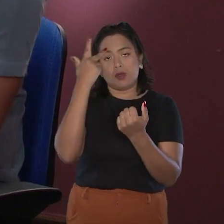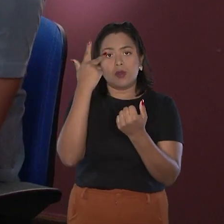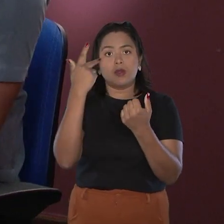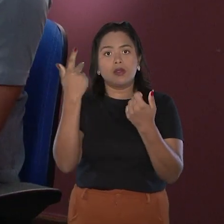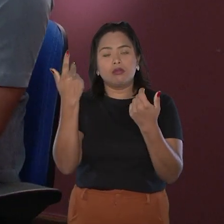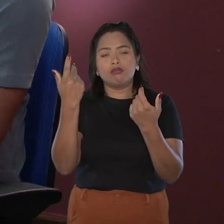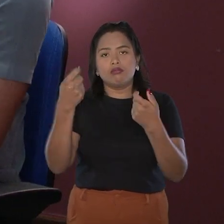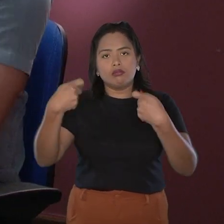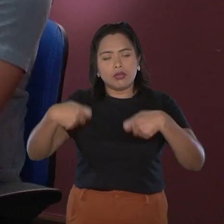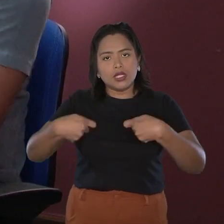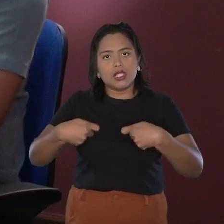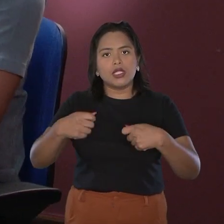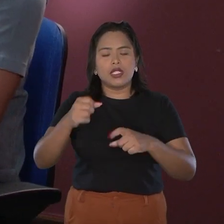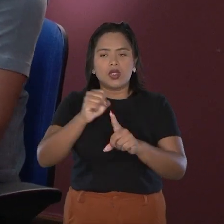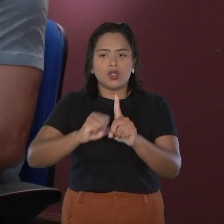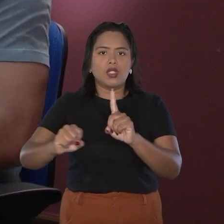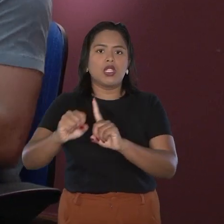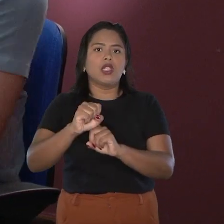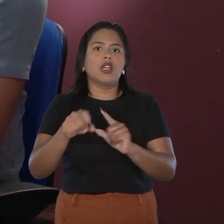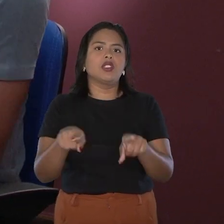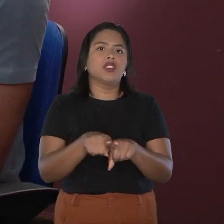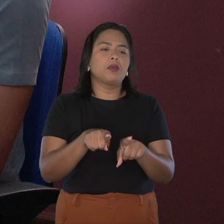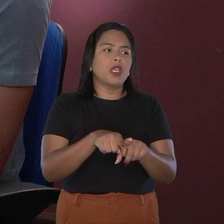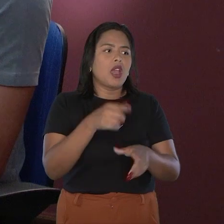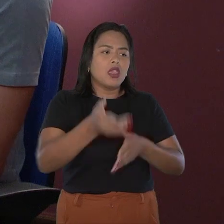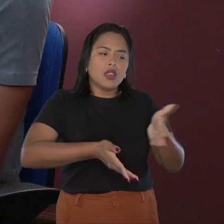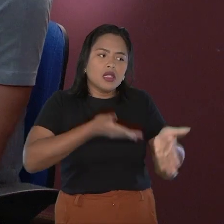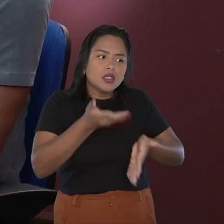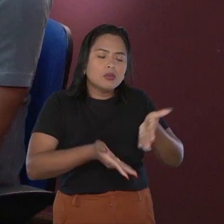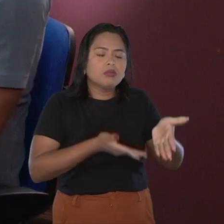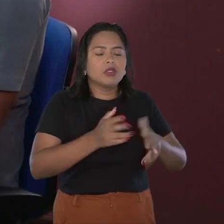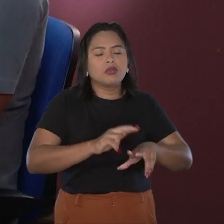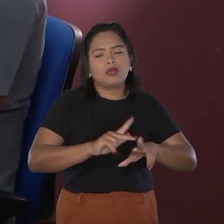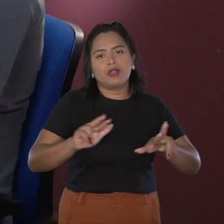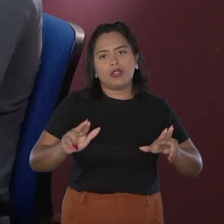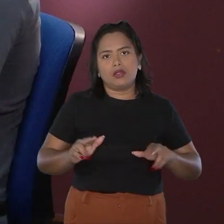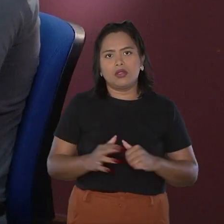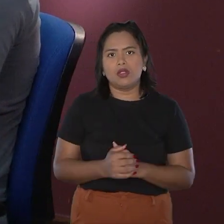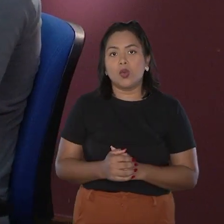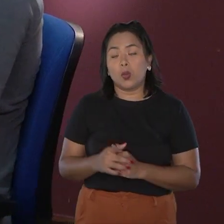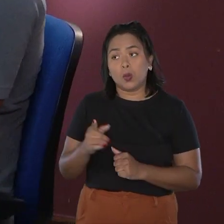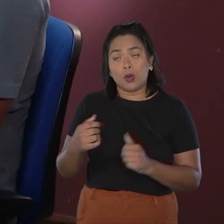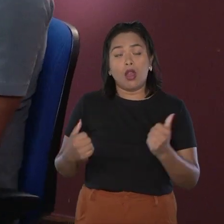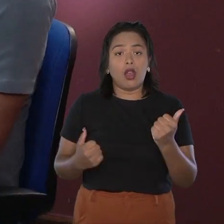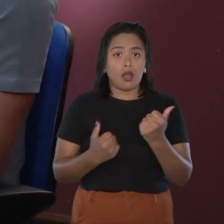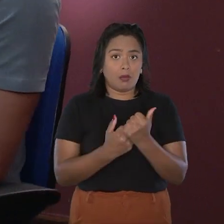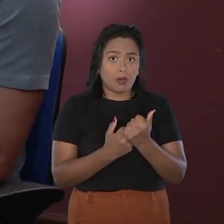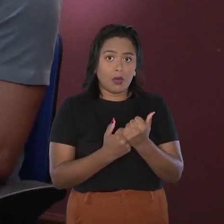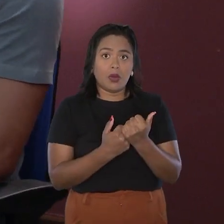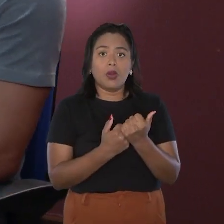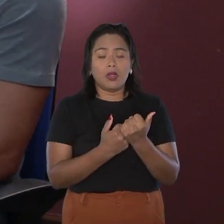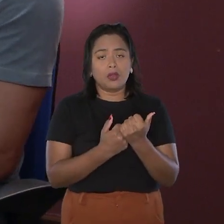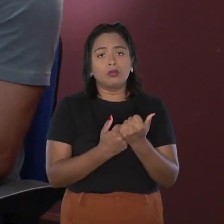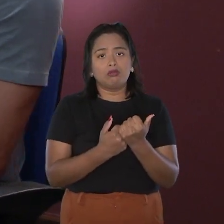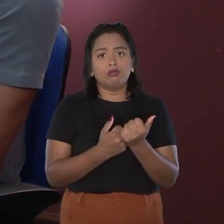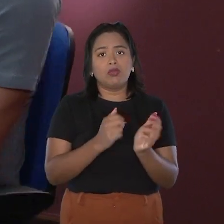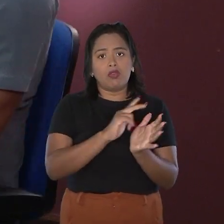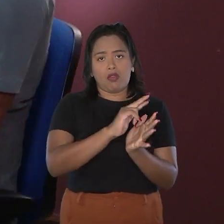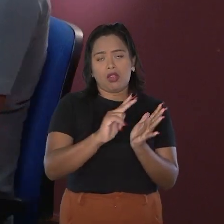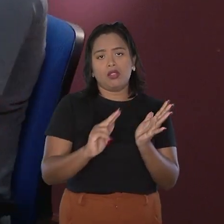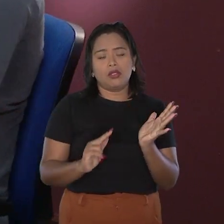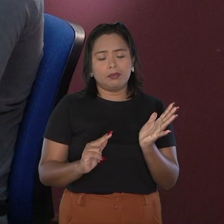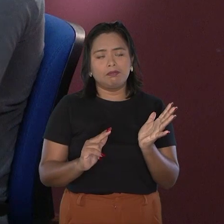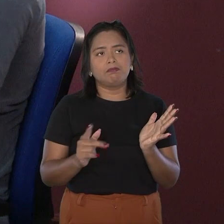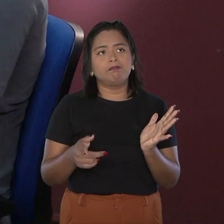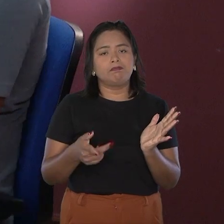e de intervenções de tempo de intervenção e assim por diante e o suporte também é pode ser flutuante é bom falar que às vezes